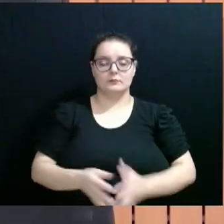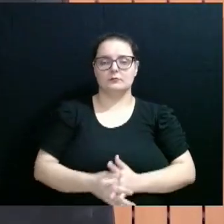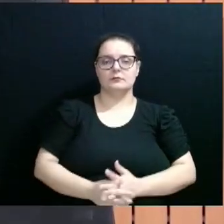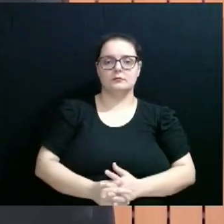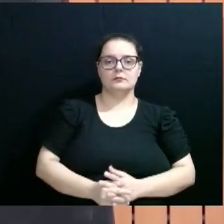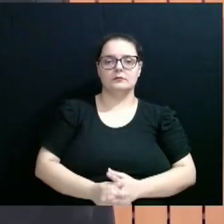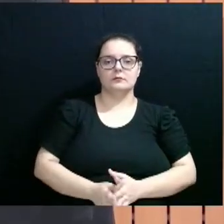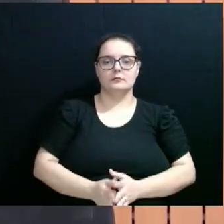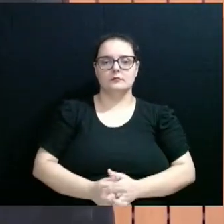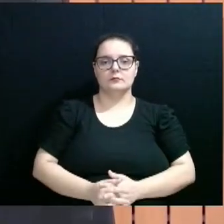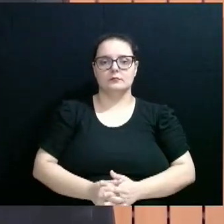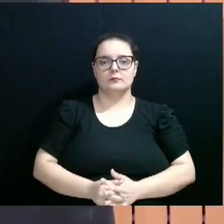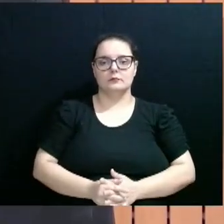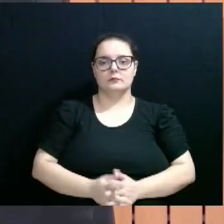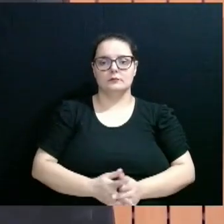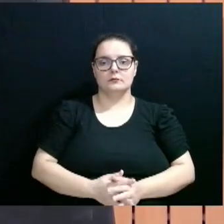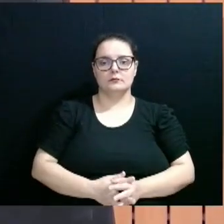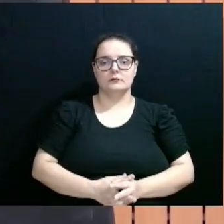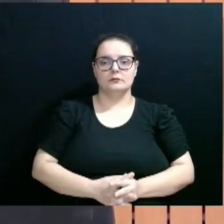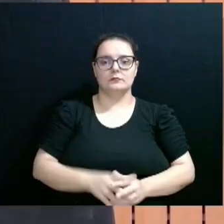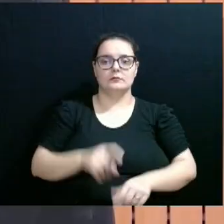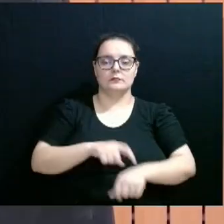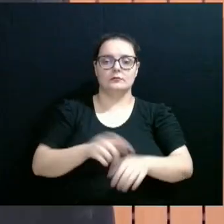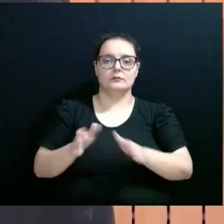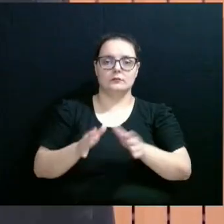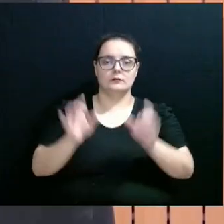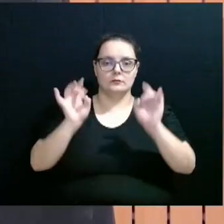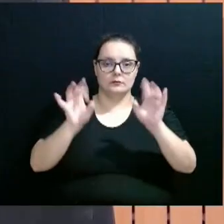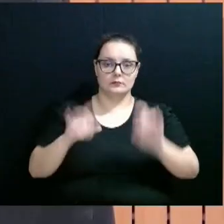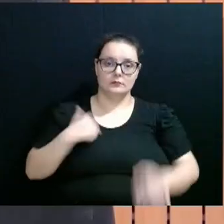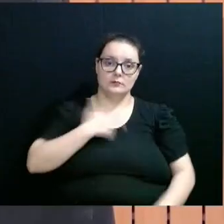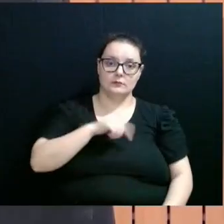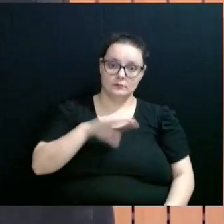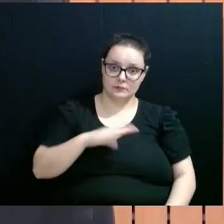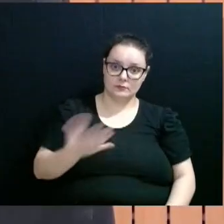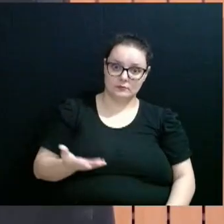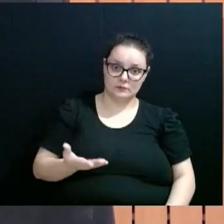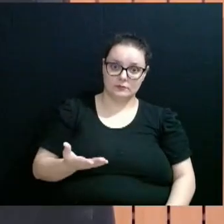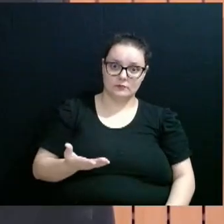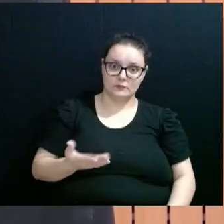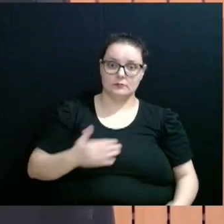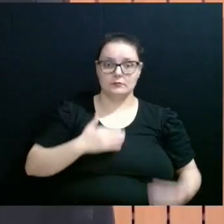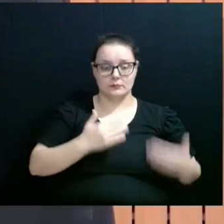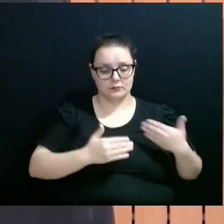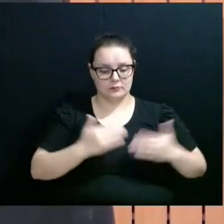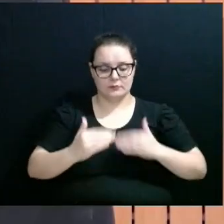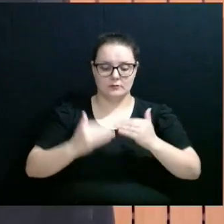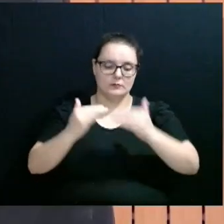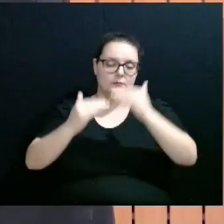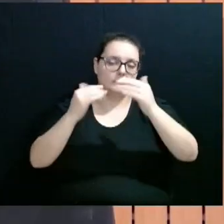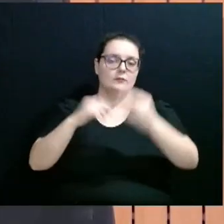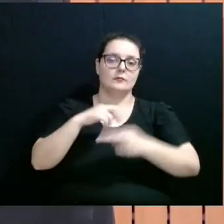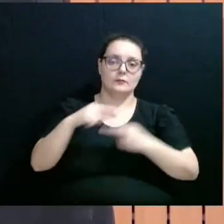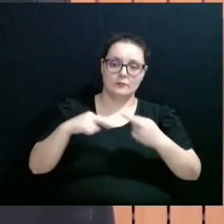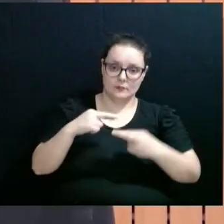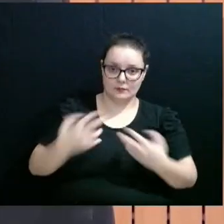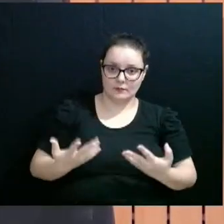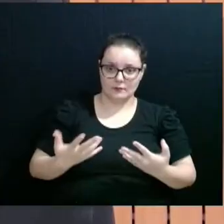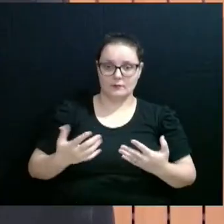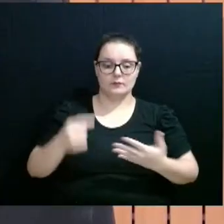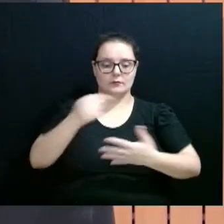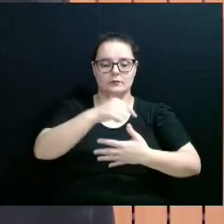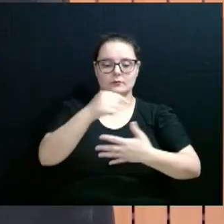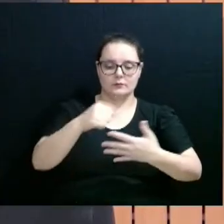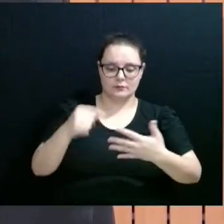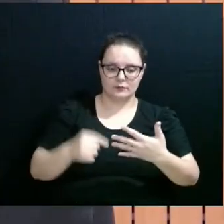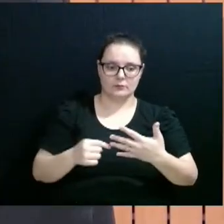do momento muito especial que a nossa cidade vem se desenvolvendo com relação às questões